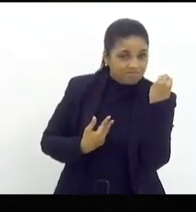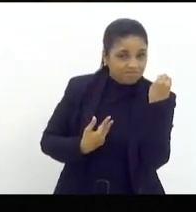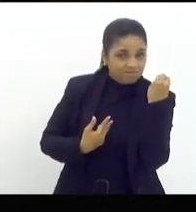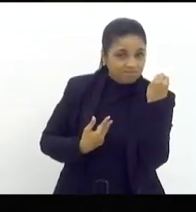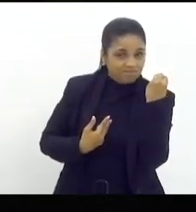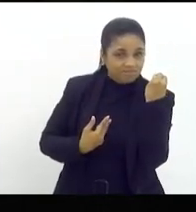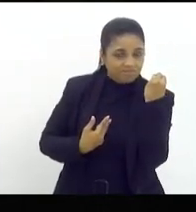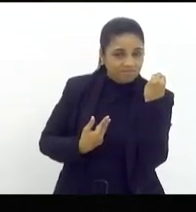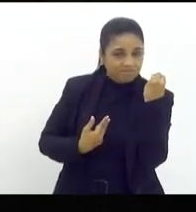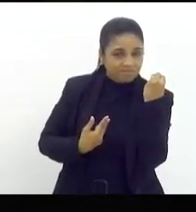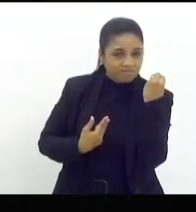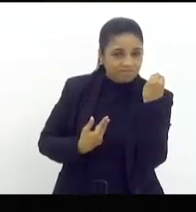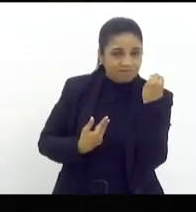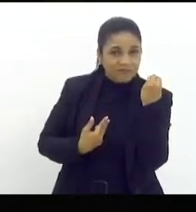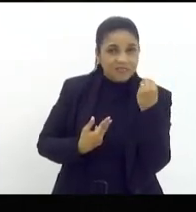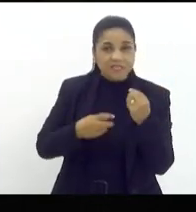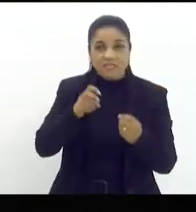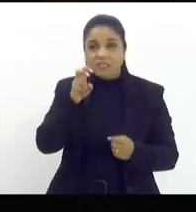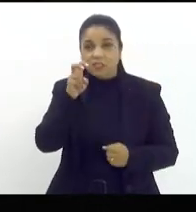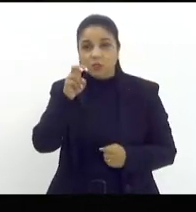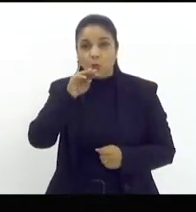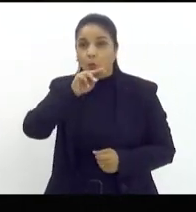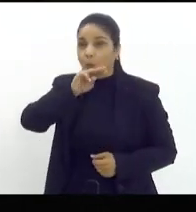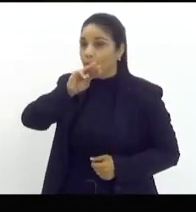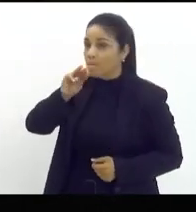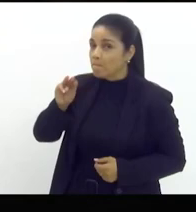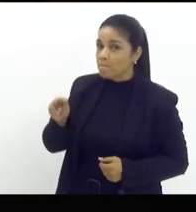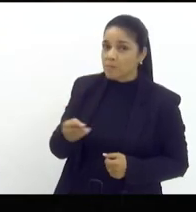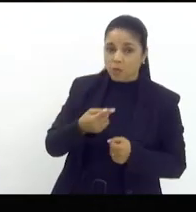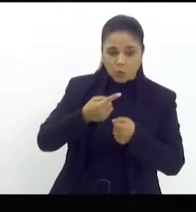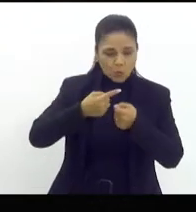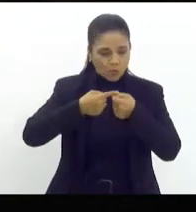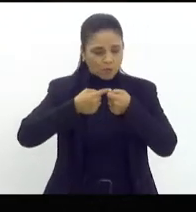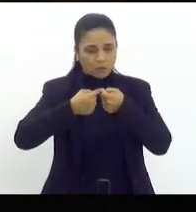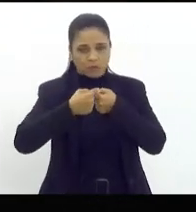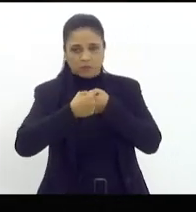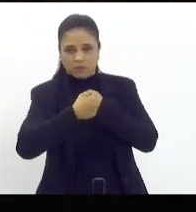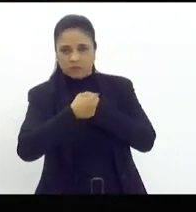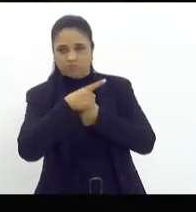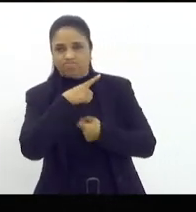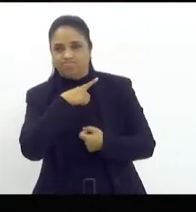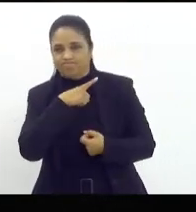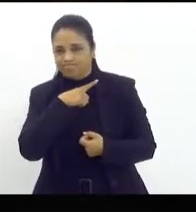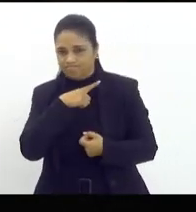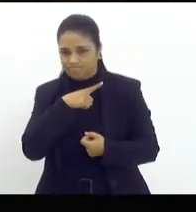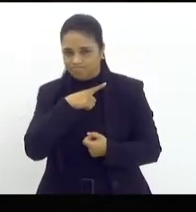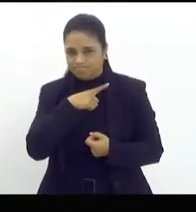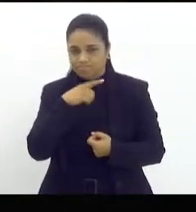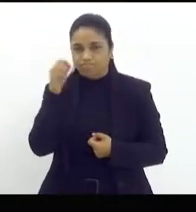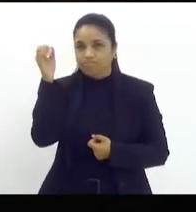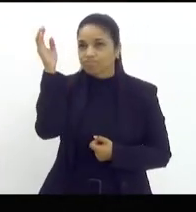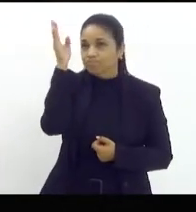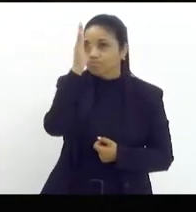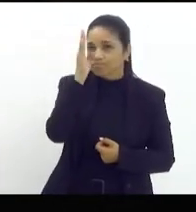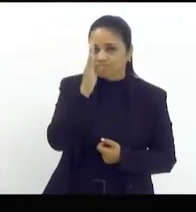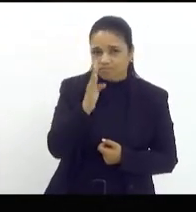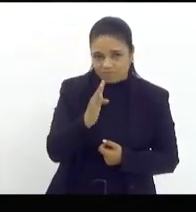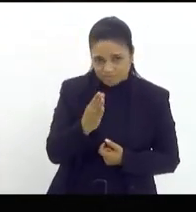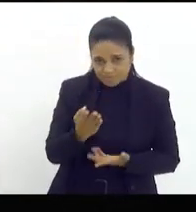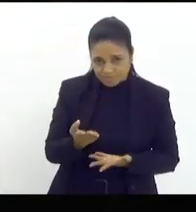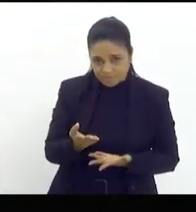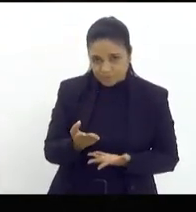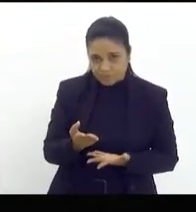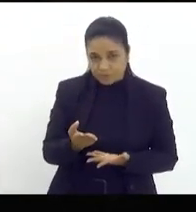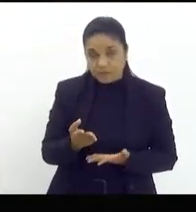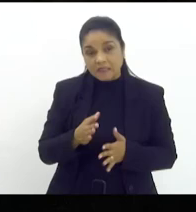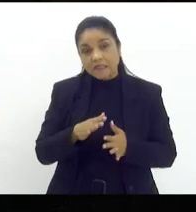dos mais de 5 mil municípios que nós temos nesse país E